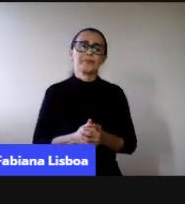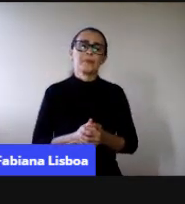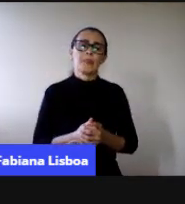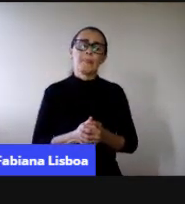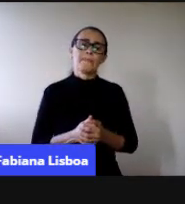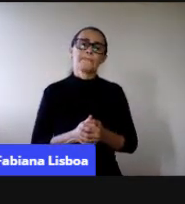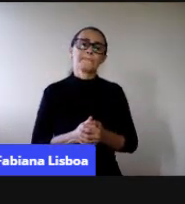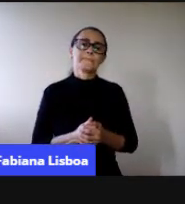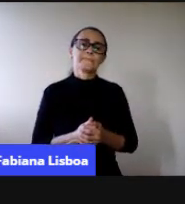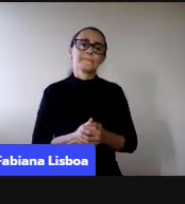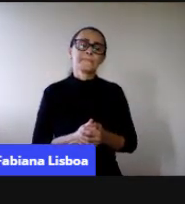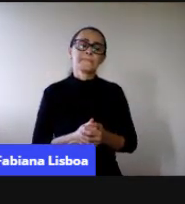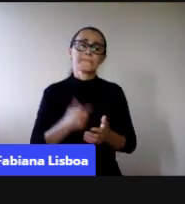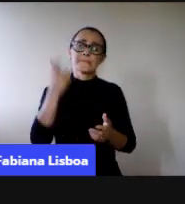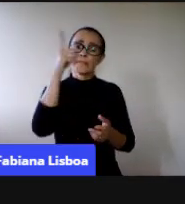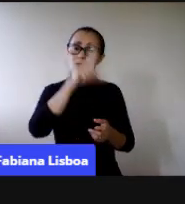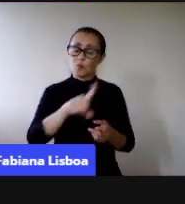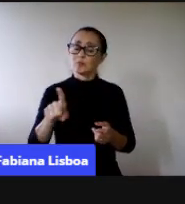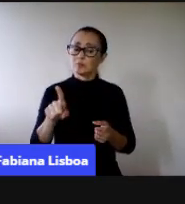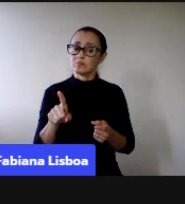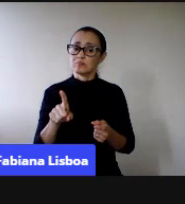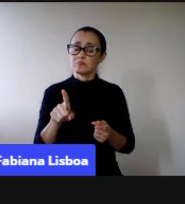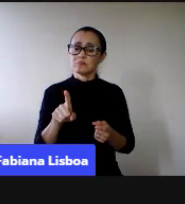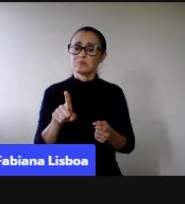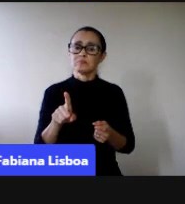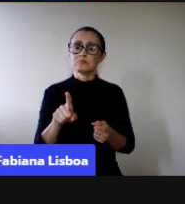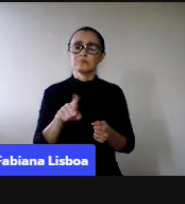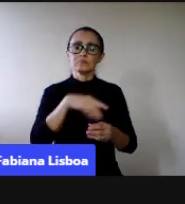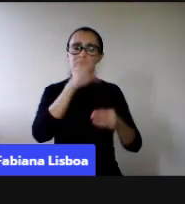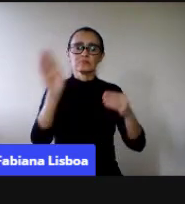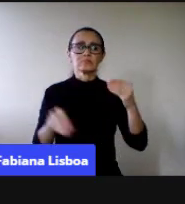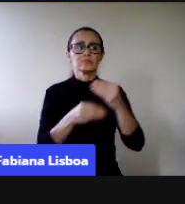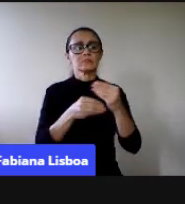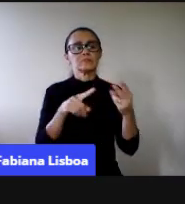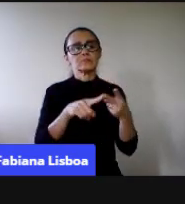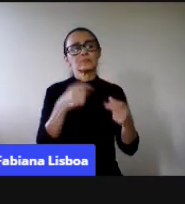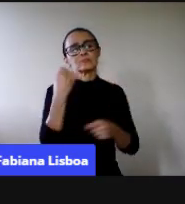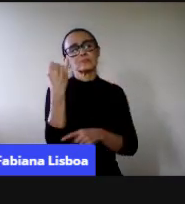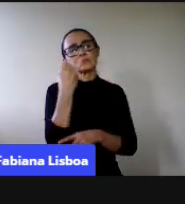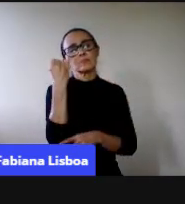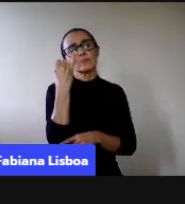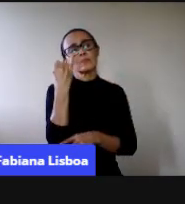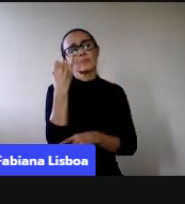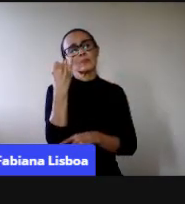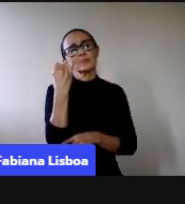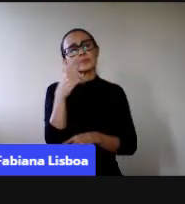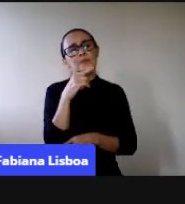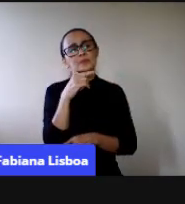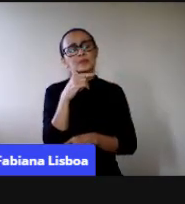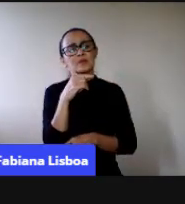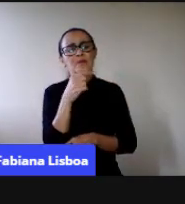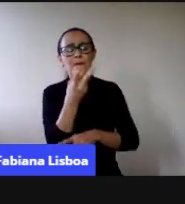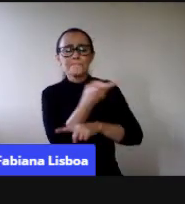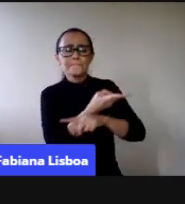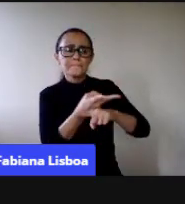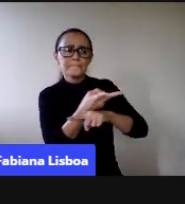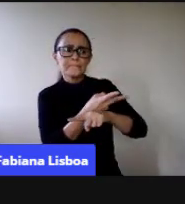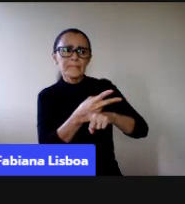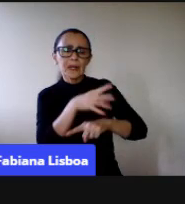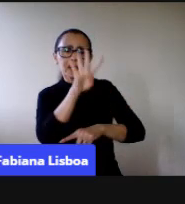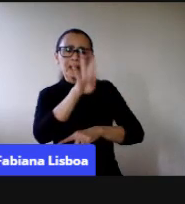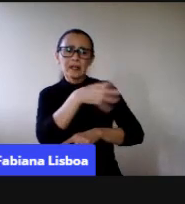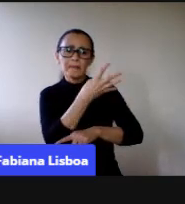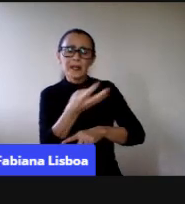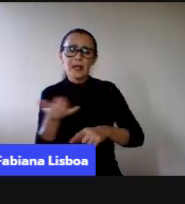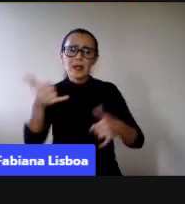Um outro ponto interessante que eu nem trouxe aqui, mas se a gente procurar na tabela periódica, índio também ele é